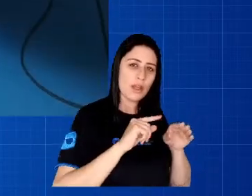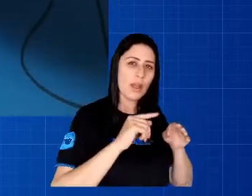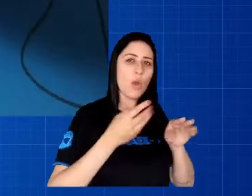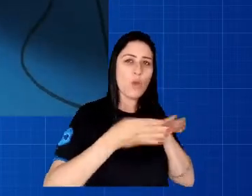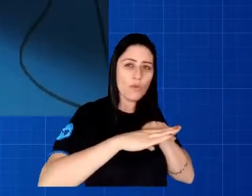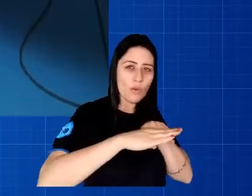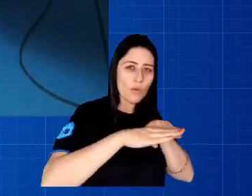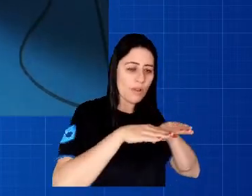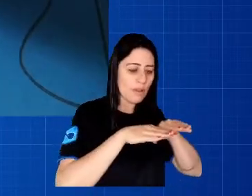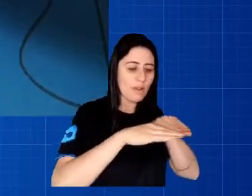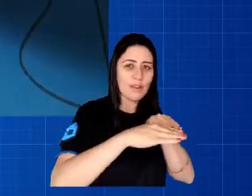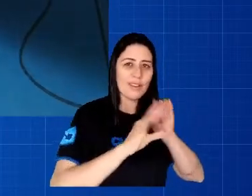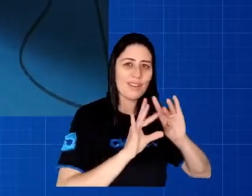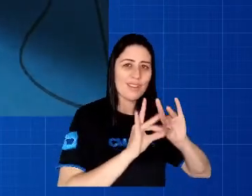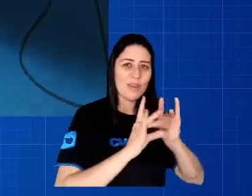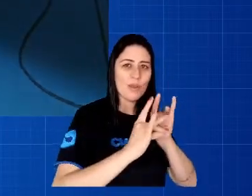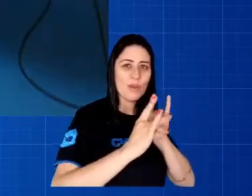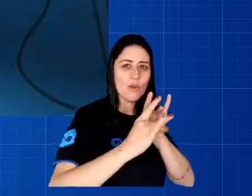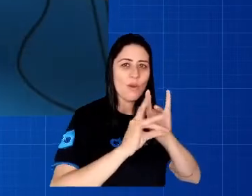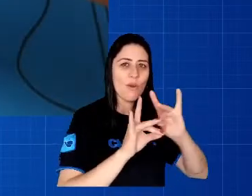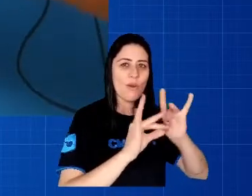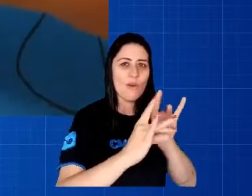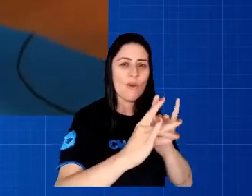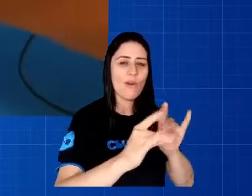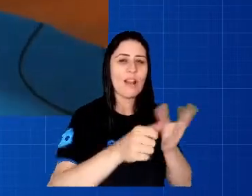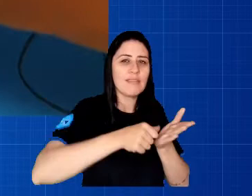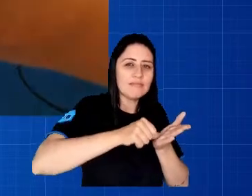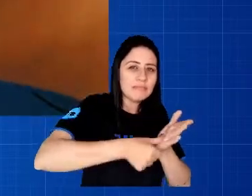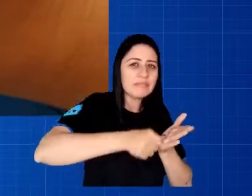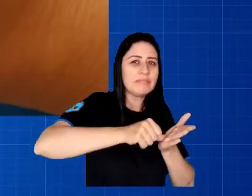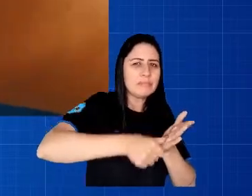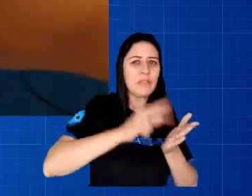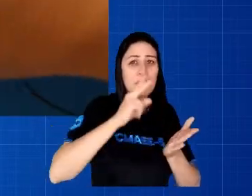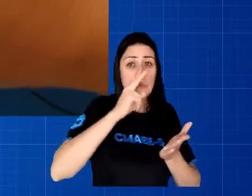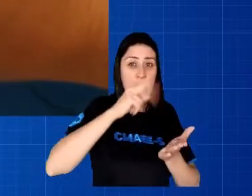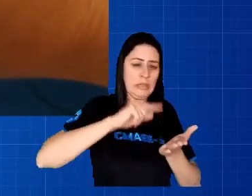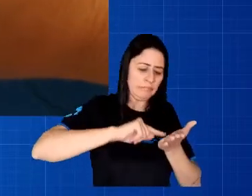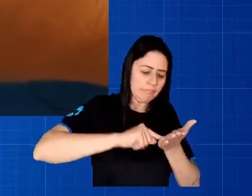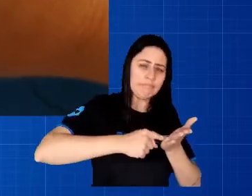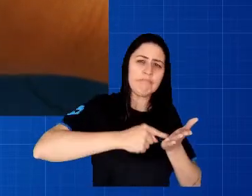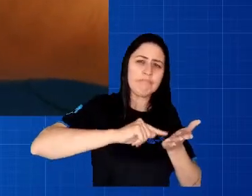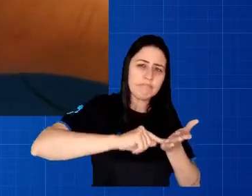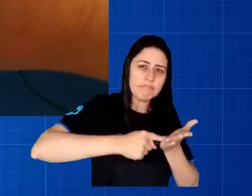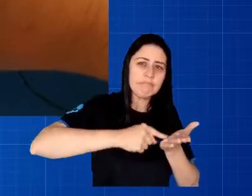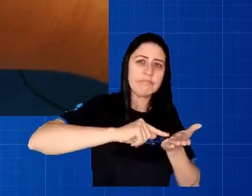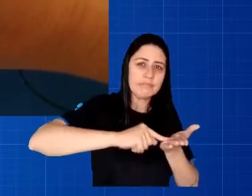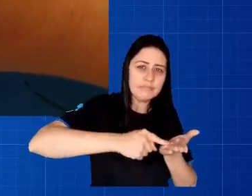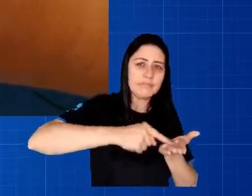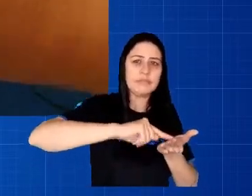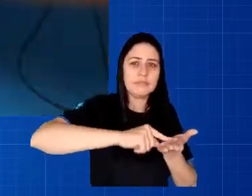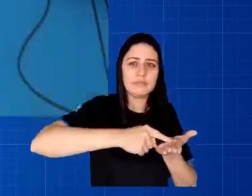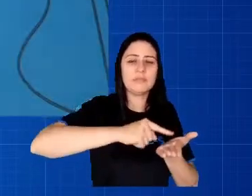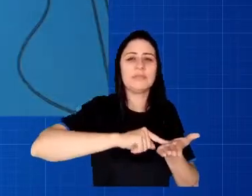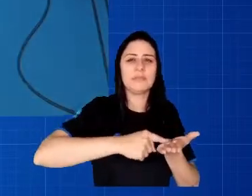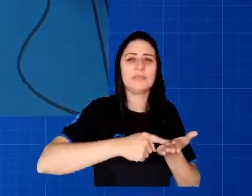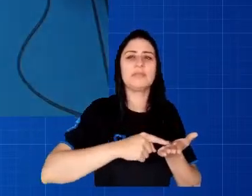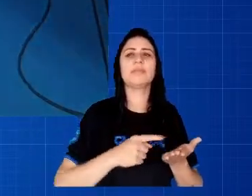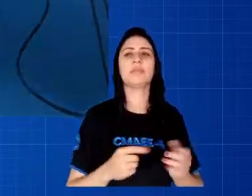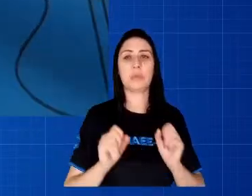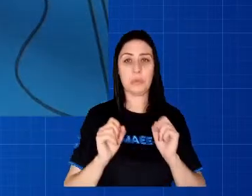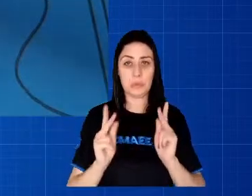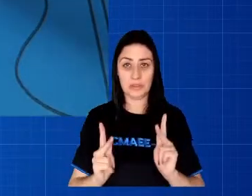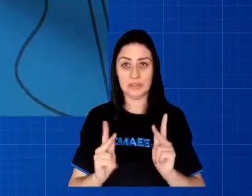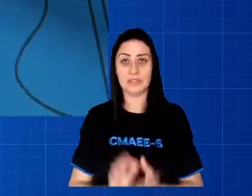uma do lado da outra e pressionando com o dedo, com a ponta do dedo,